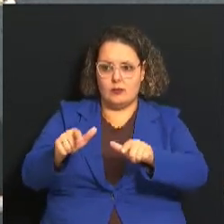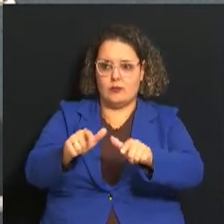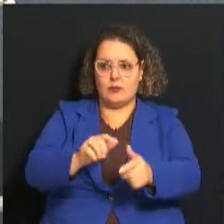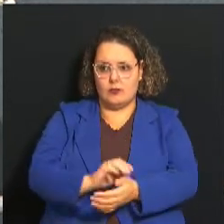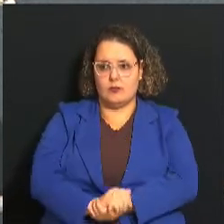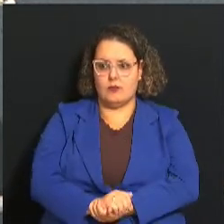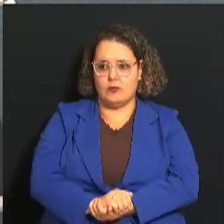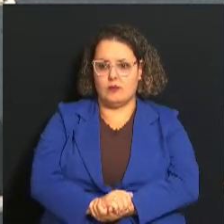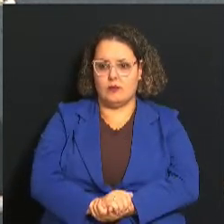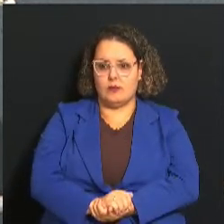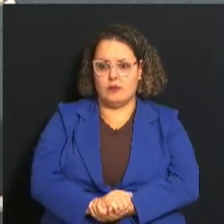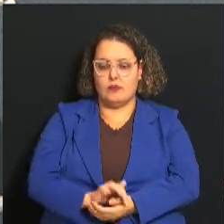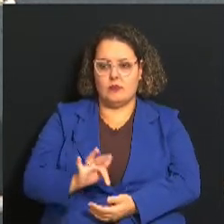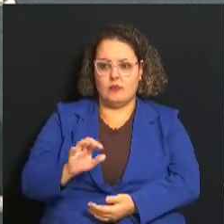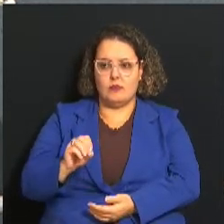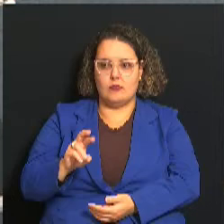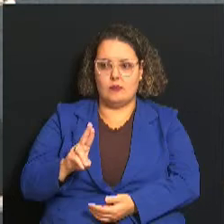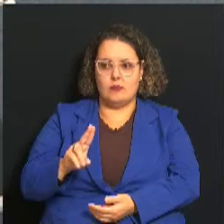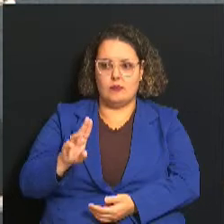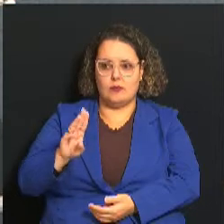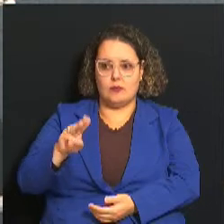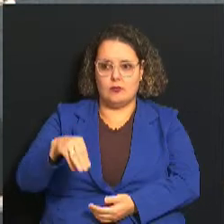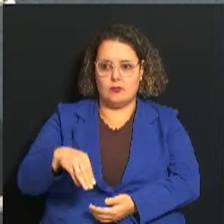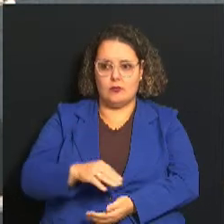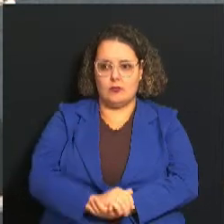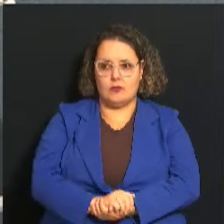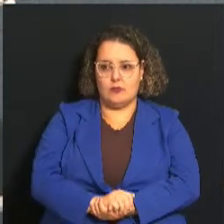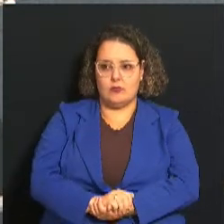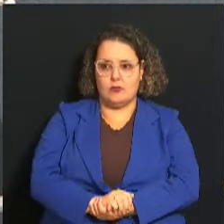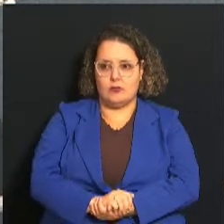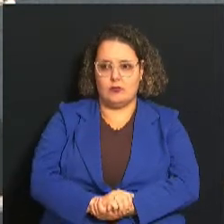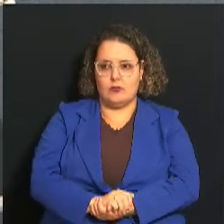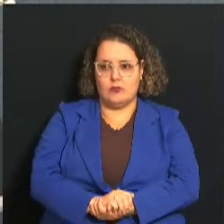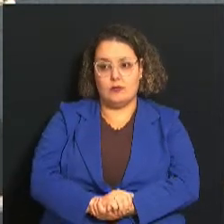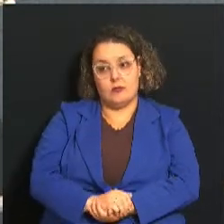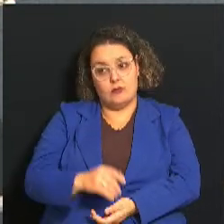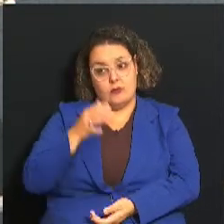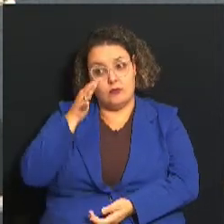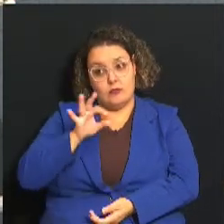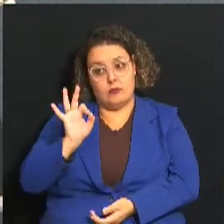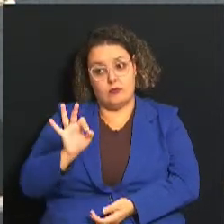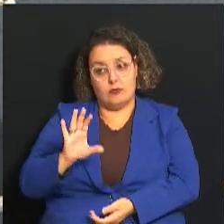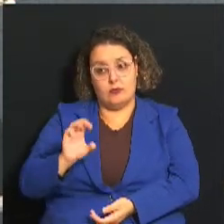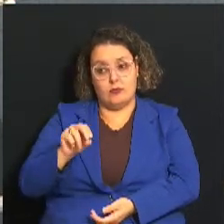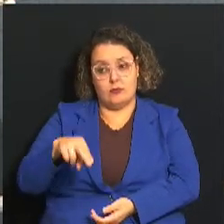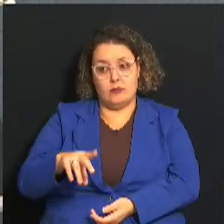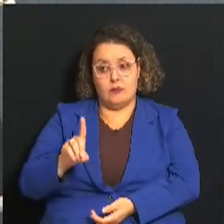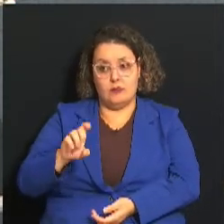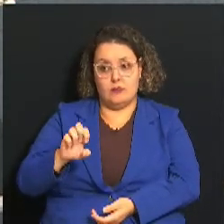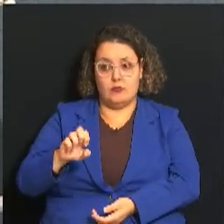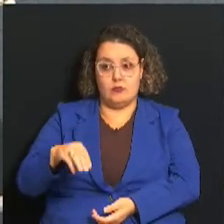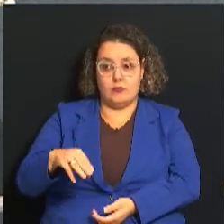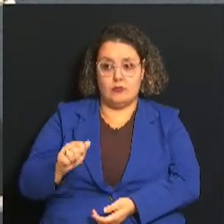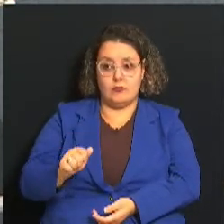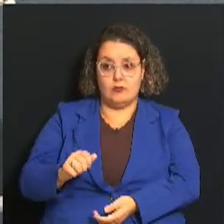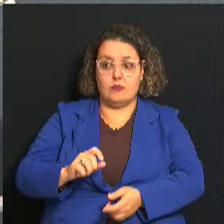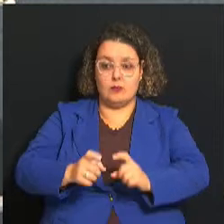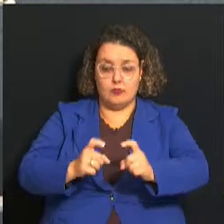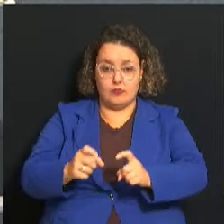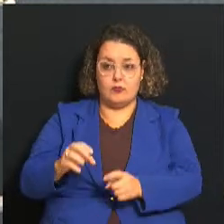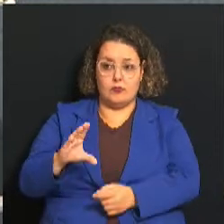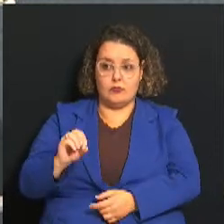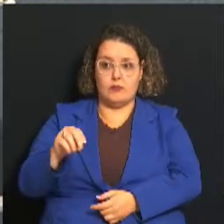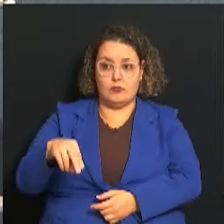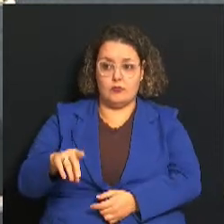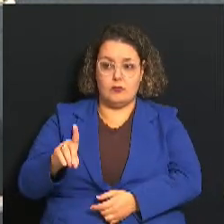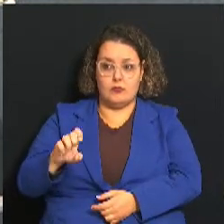outros fóruns de representação do CONDEMA. E isso funciona, porque na reunião do CONDEMA oficial, na